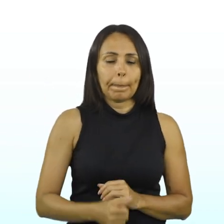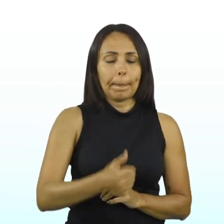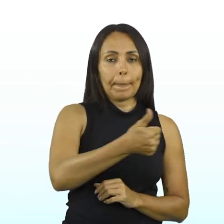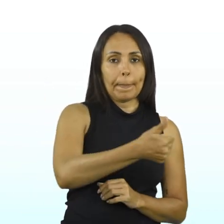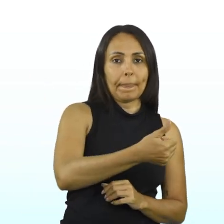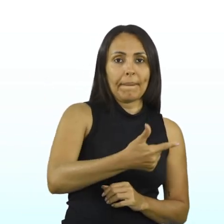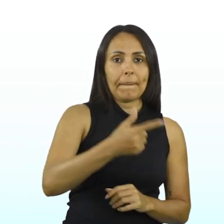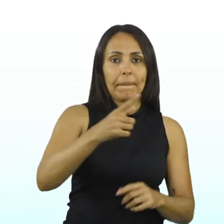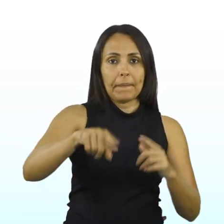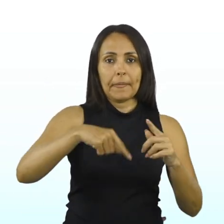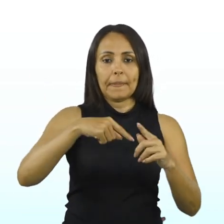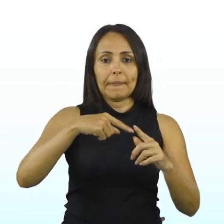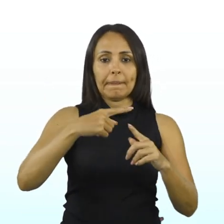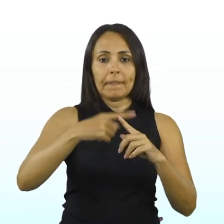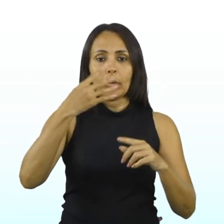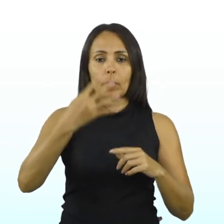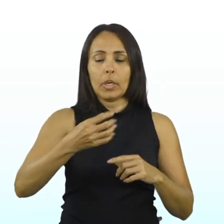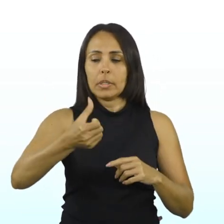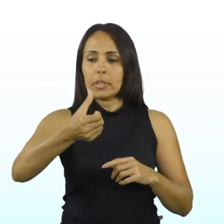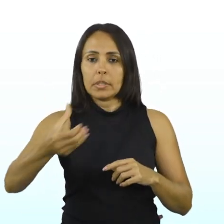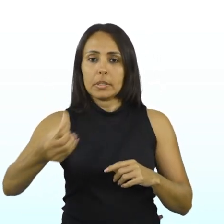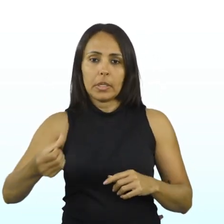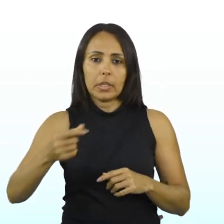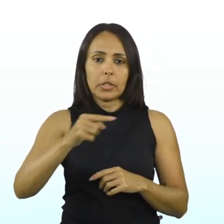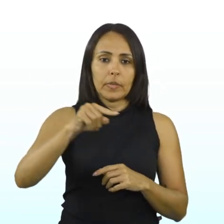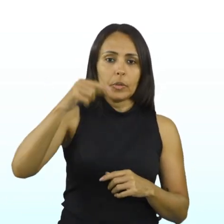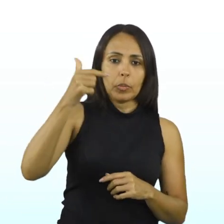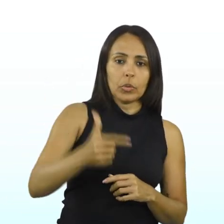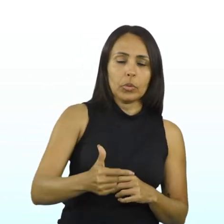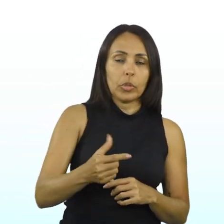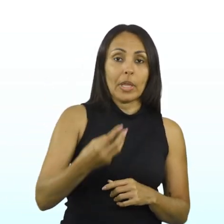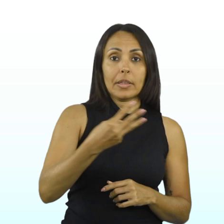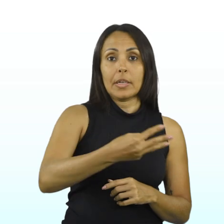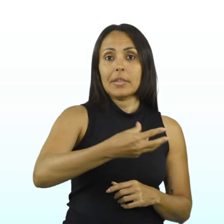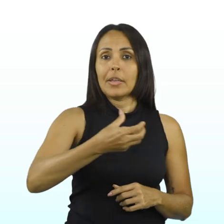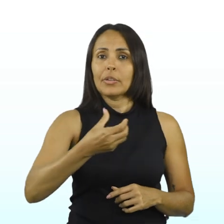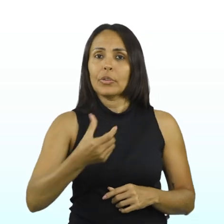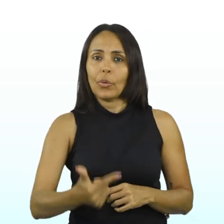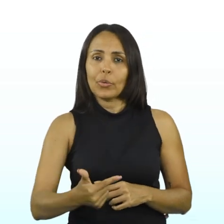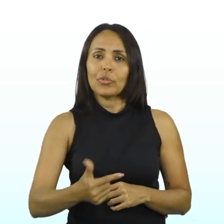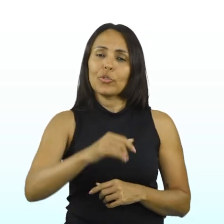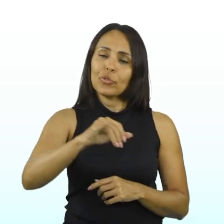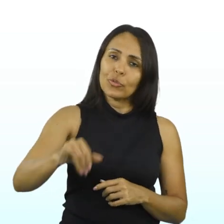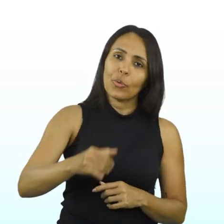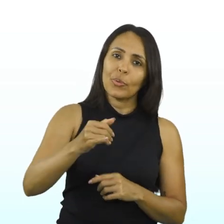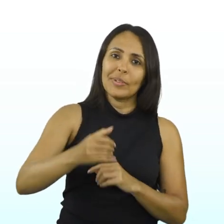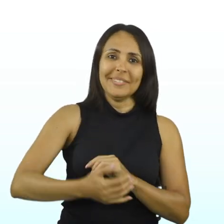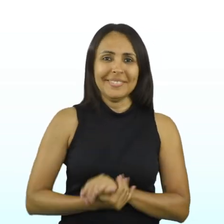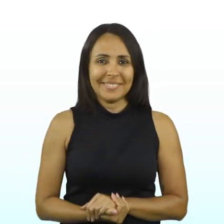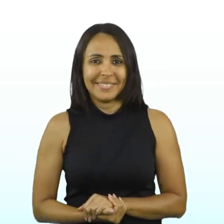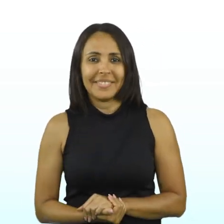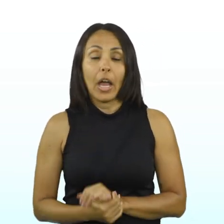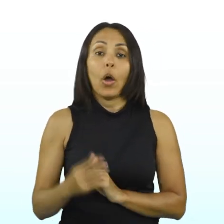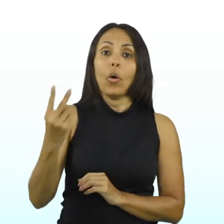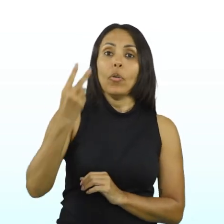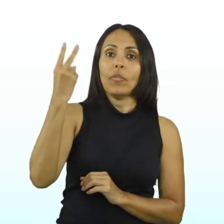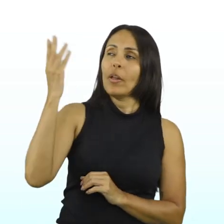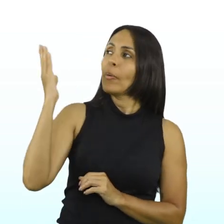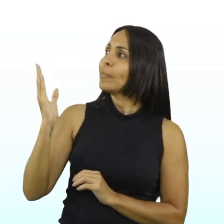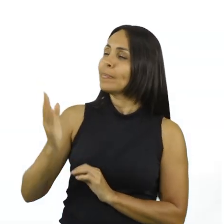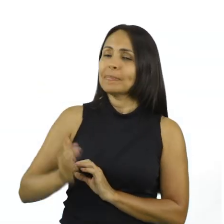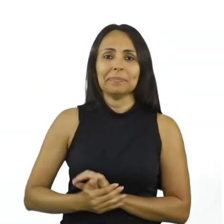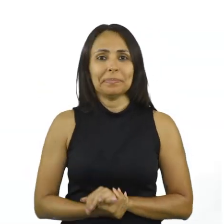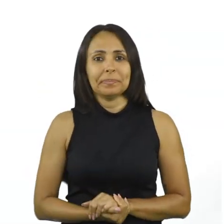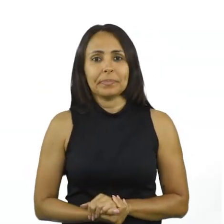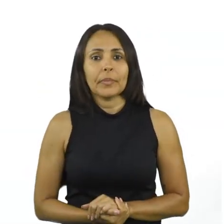4, 16, vezes 4 dividido por 2, nós vamos ter 32 joules, o valor desta